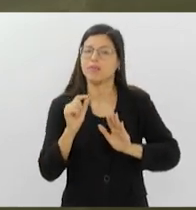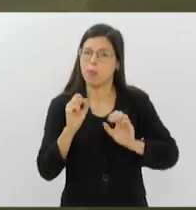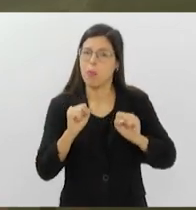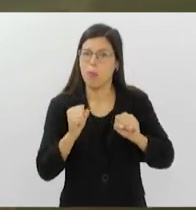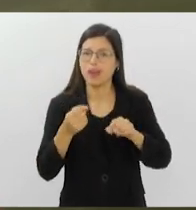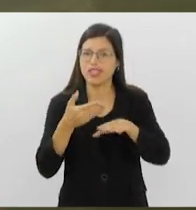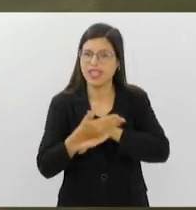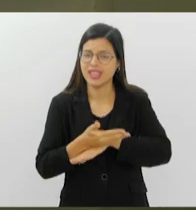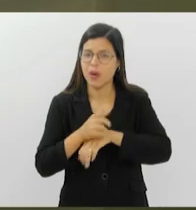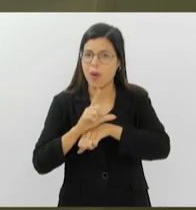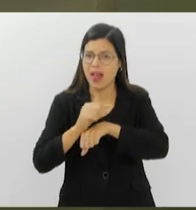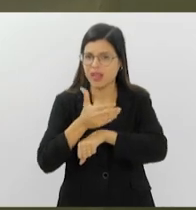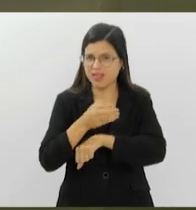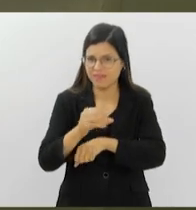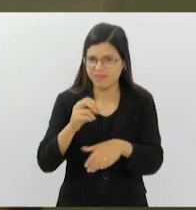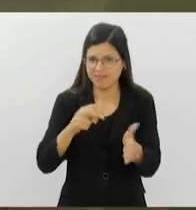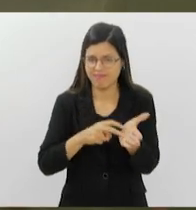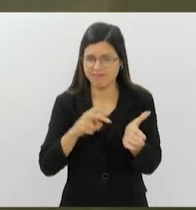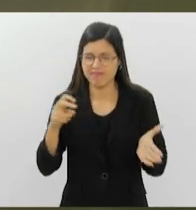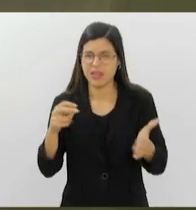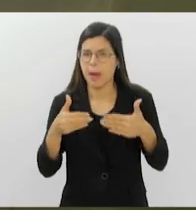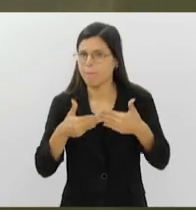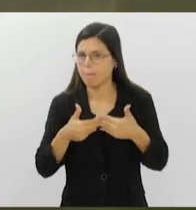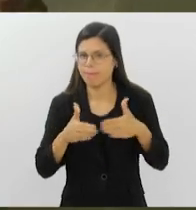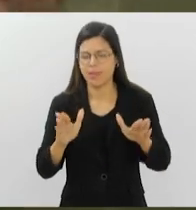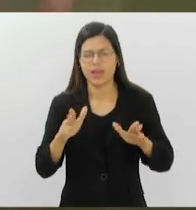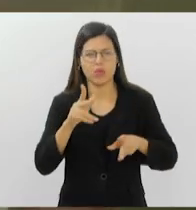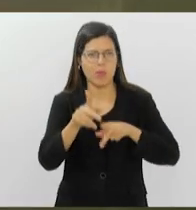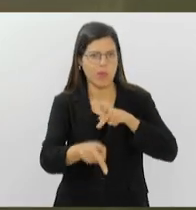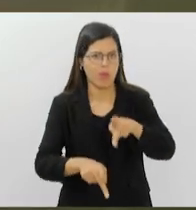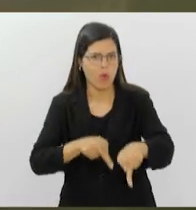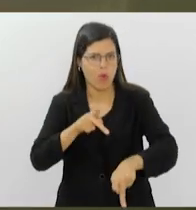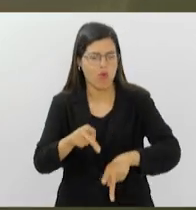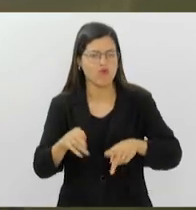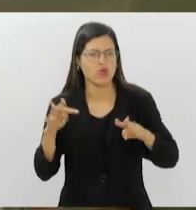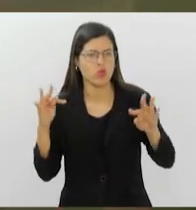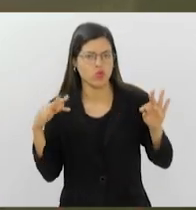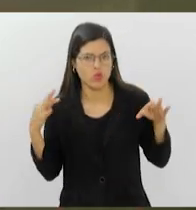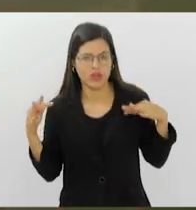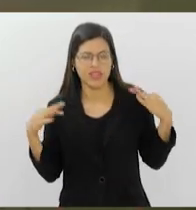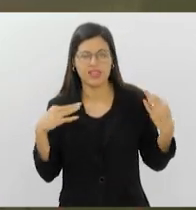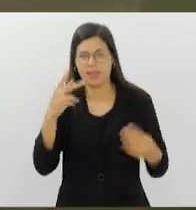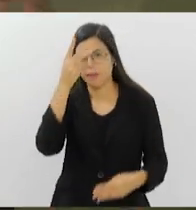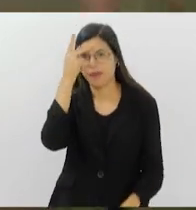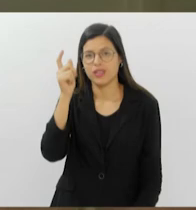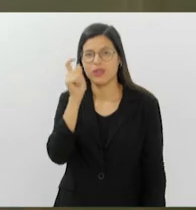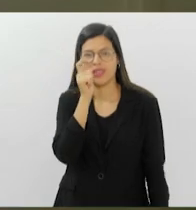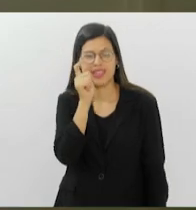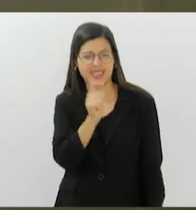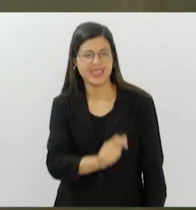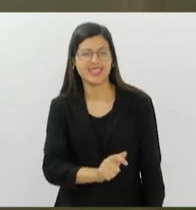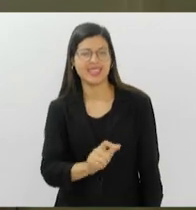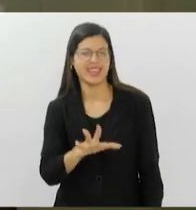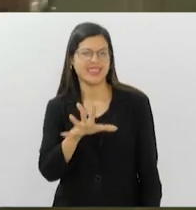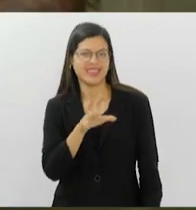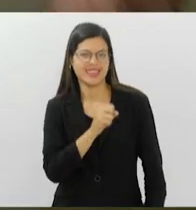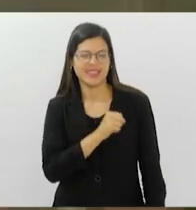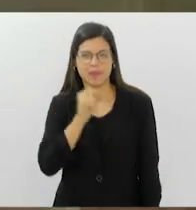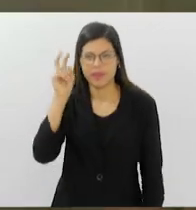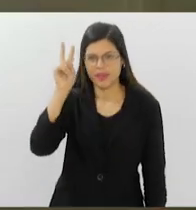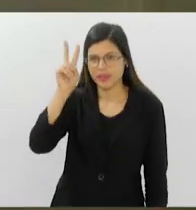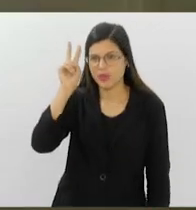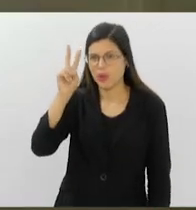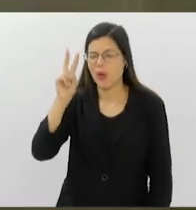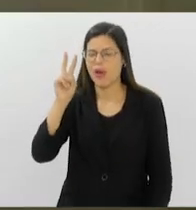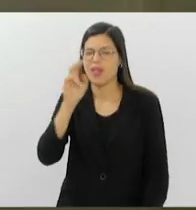manhã é um local Aberto ao povo aos turistas aos interessados aos amantes da história do Rio de Janeiro da